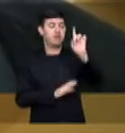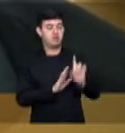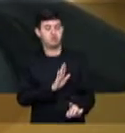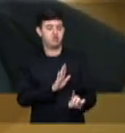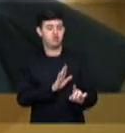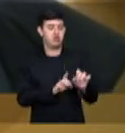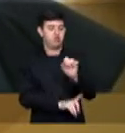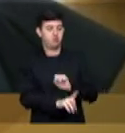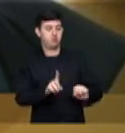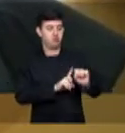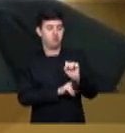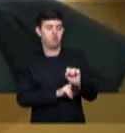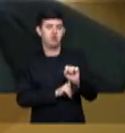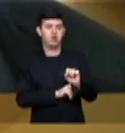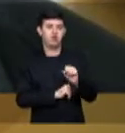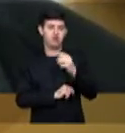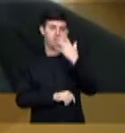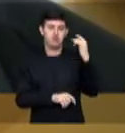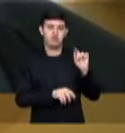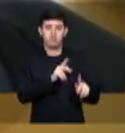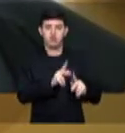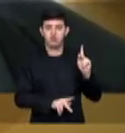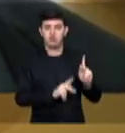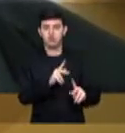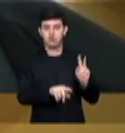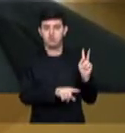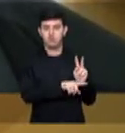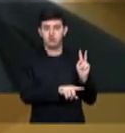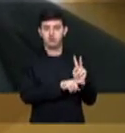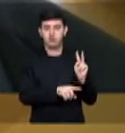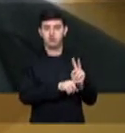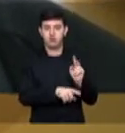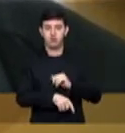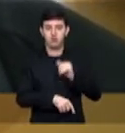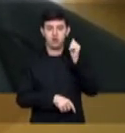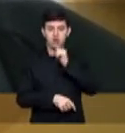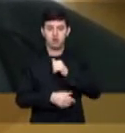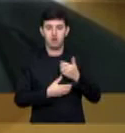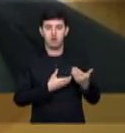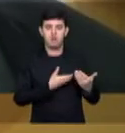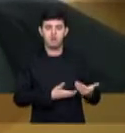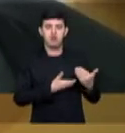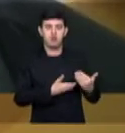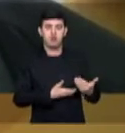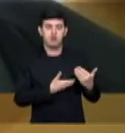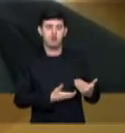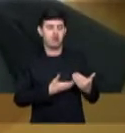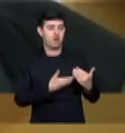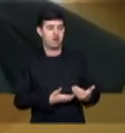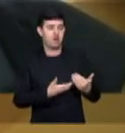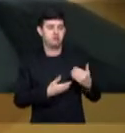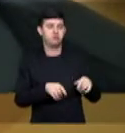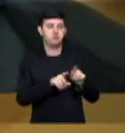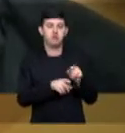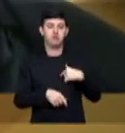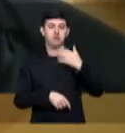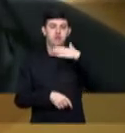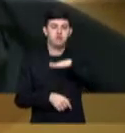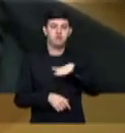direitos sociais a proteção à maternidade e à infância. Estamos aqui a tratar de um